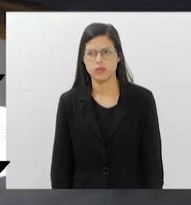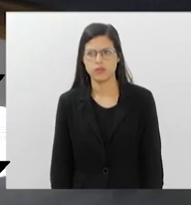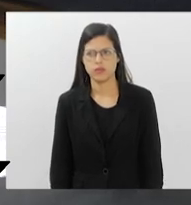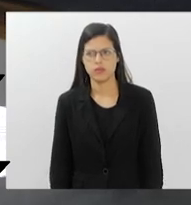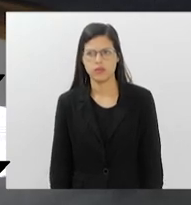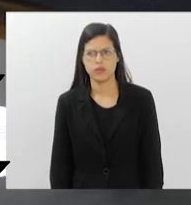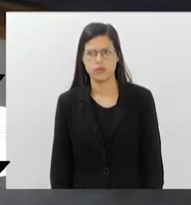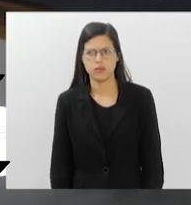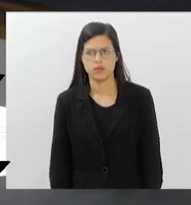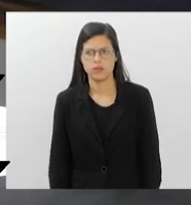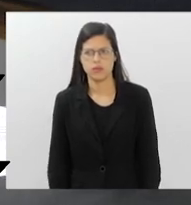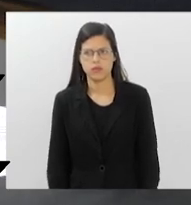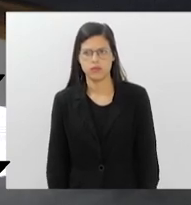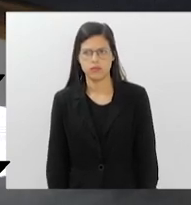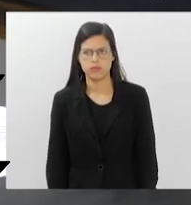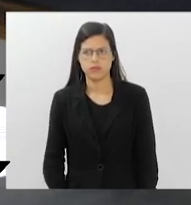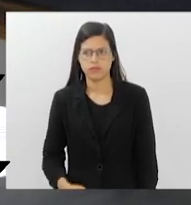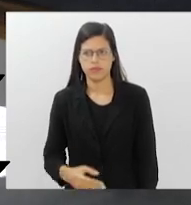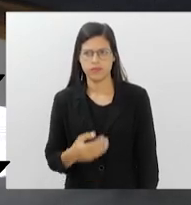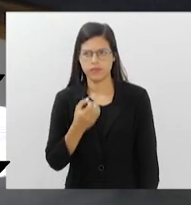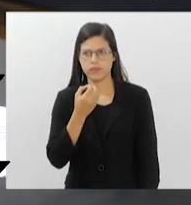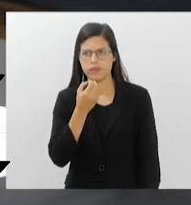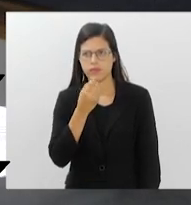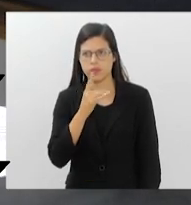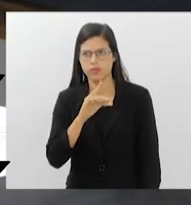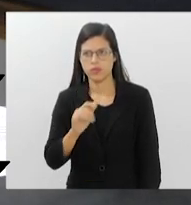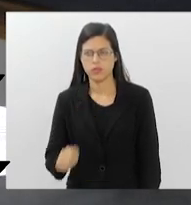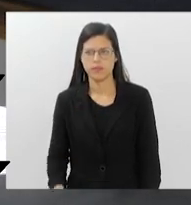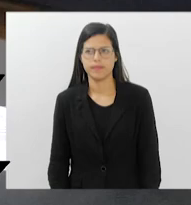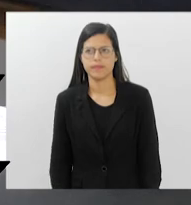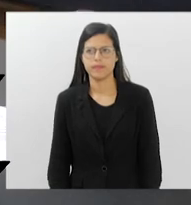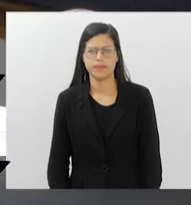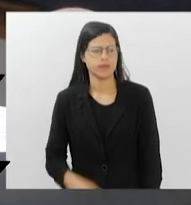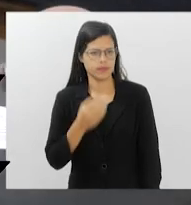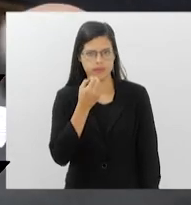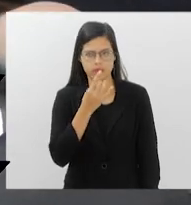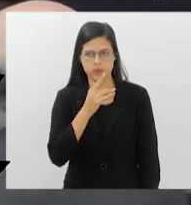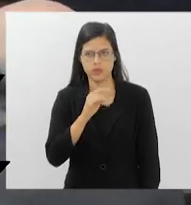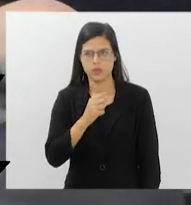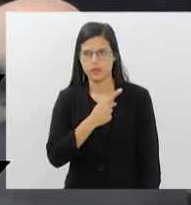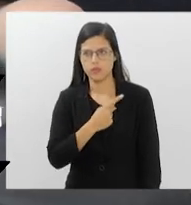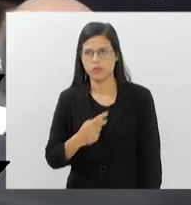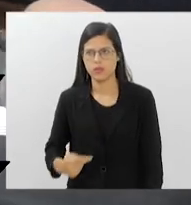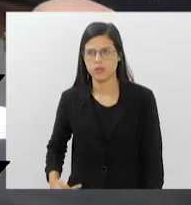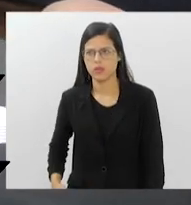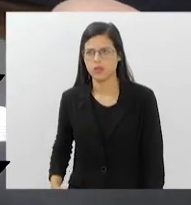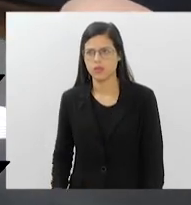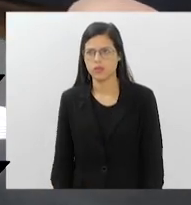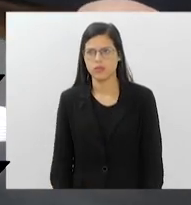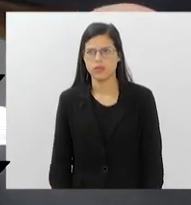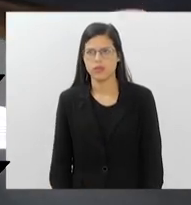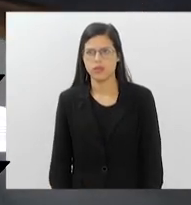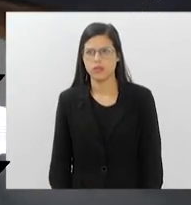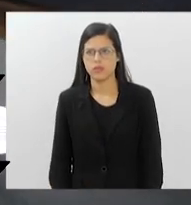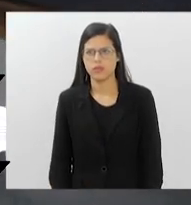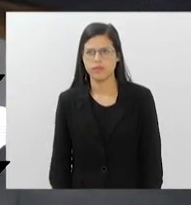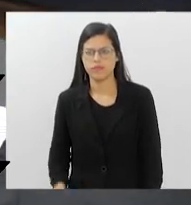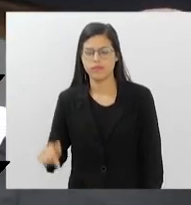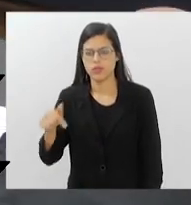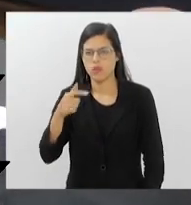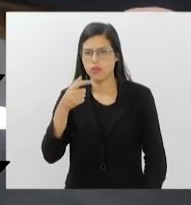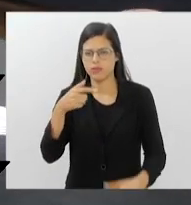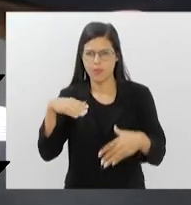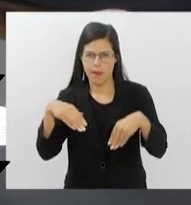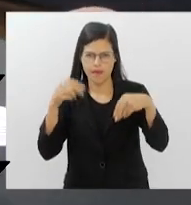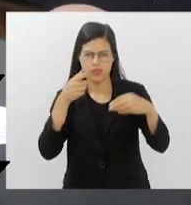bom dia bom dia bom dia presidente bom dia Desculpa o atraso tava no Tiradente andando para